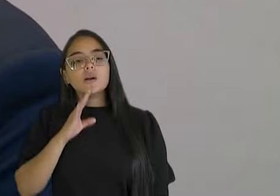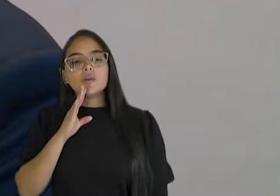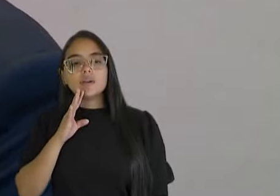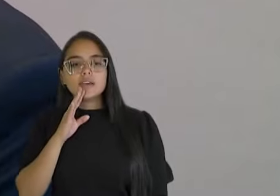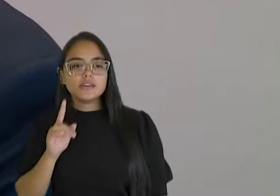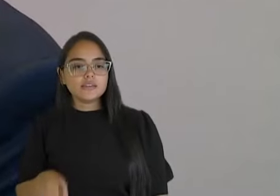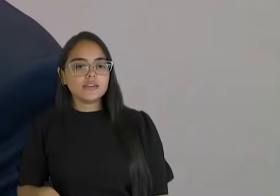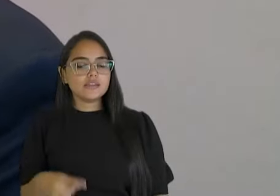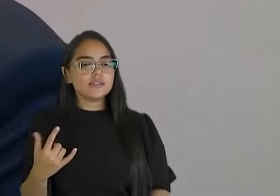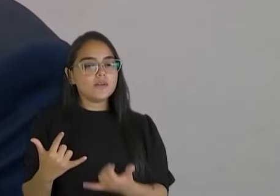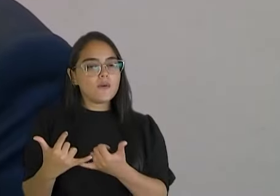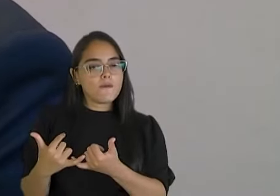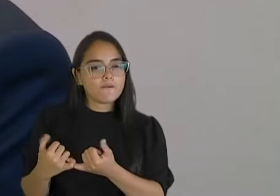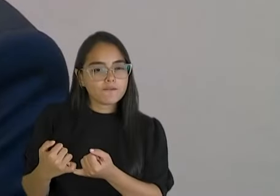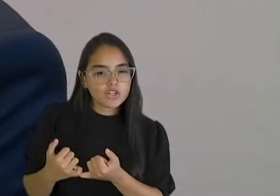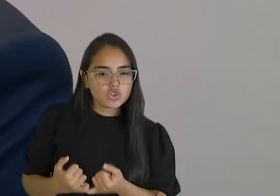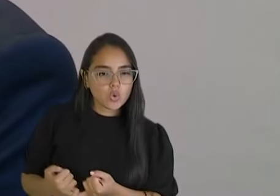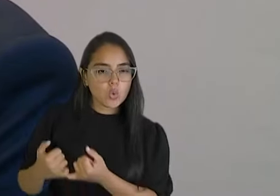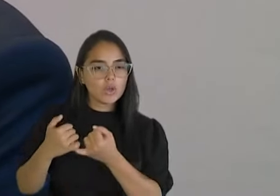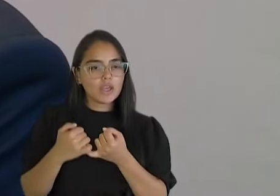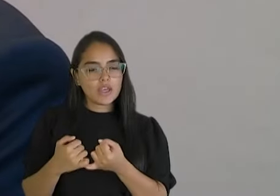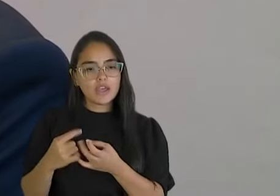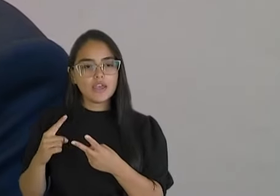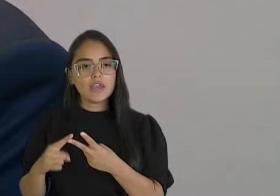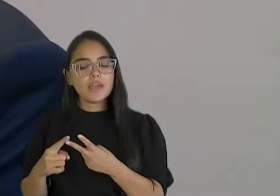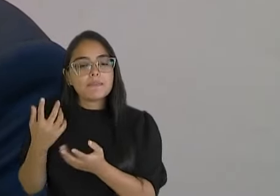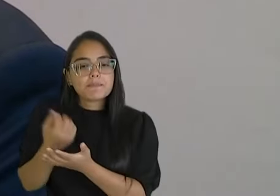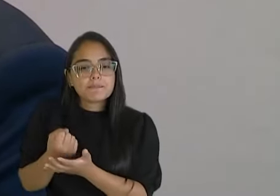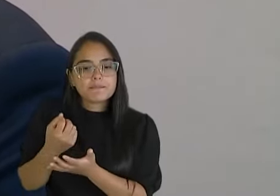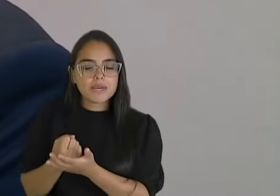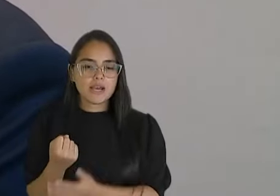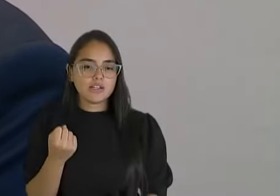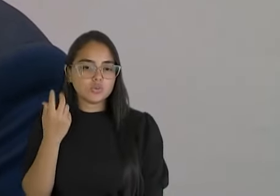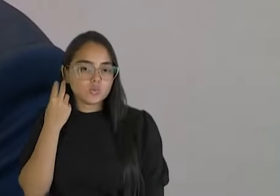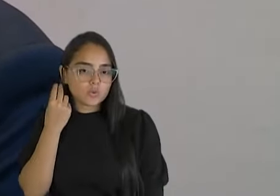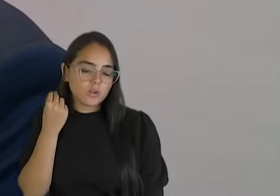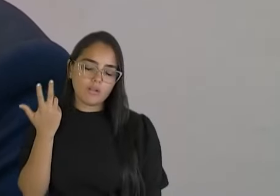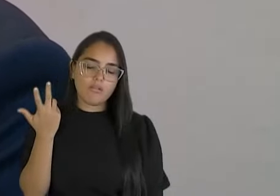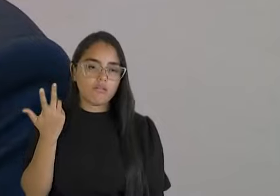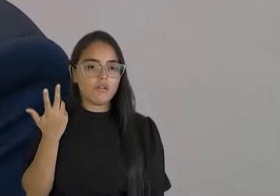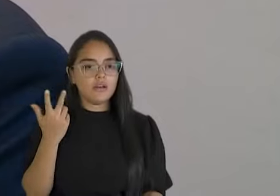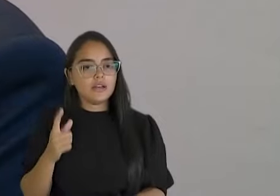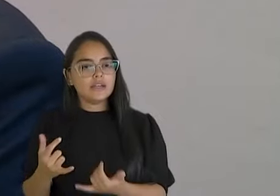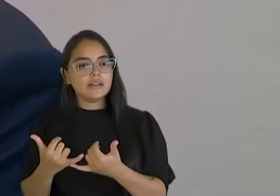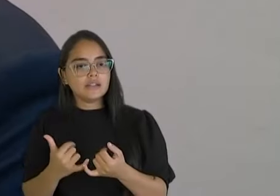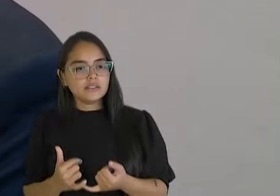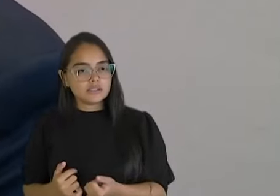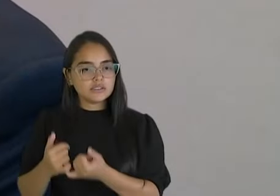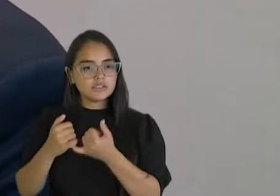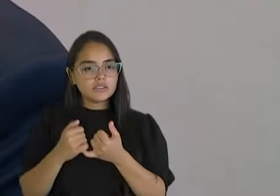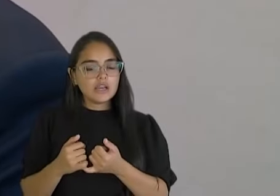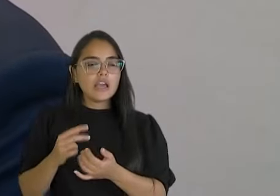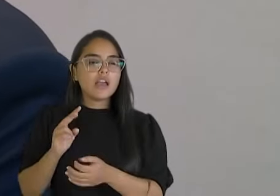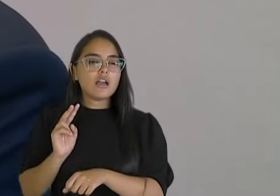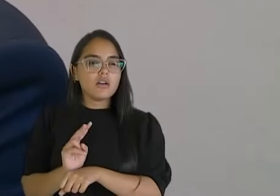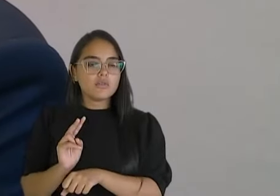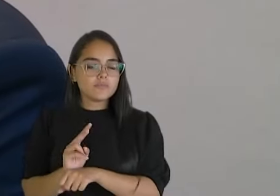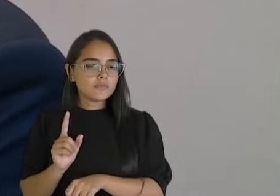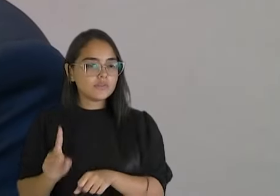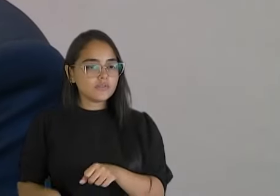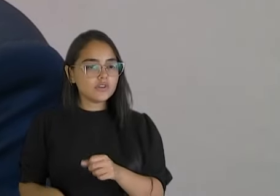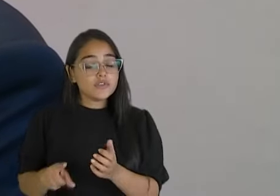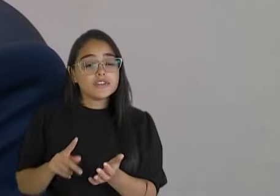os videogames, né? Alguns jogos que a gente baixa ali nos smartphones, envolvendo também a realidade virtual, conforme